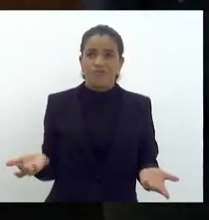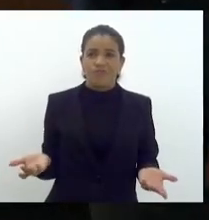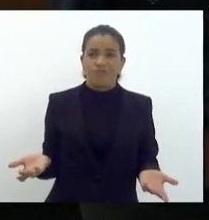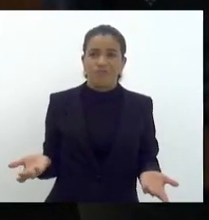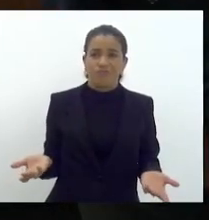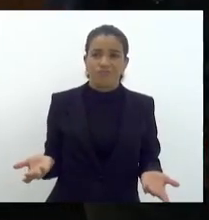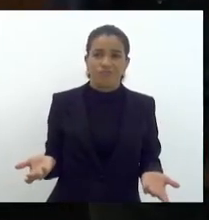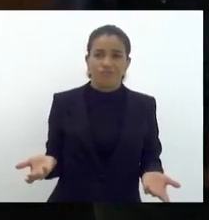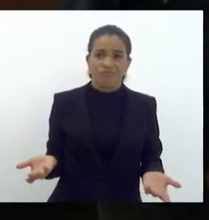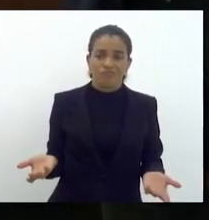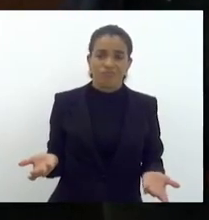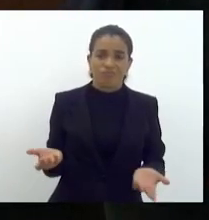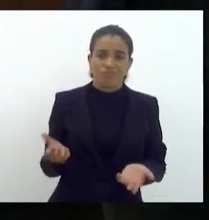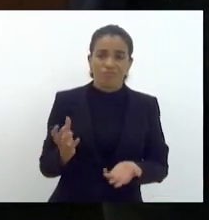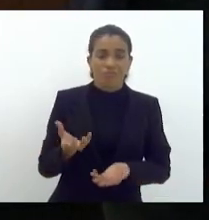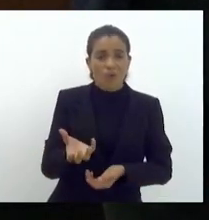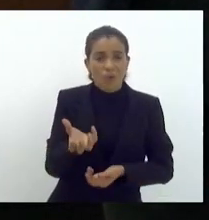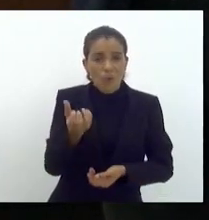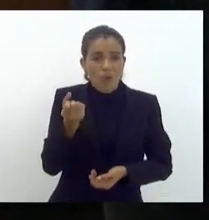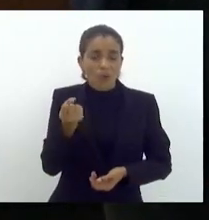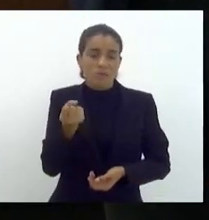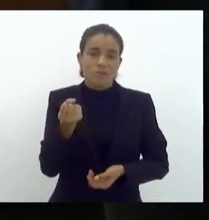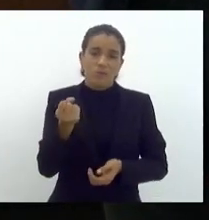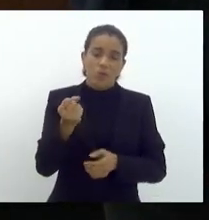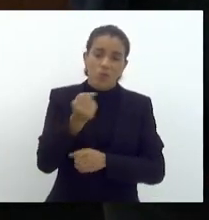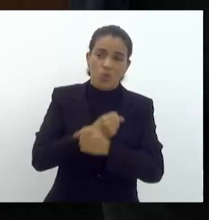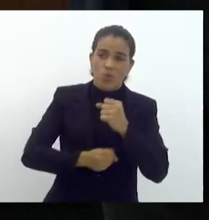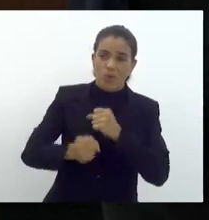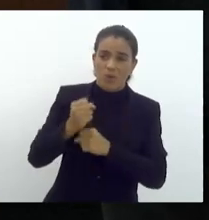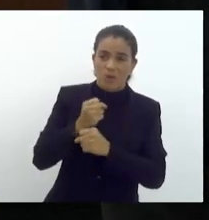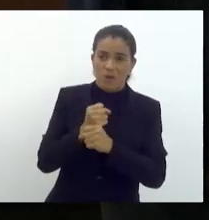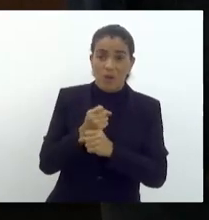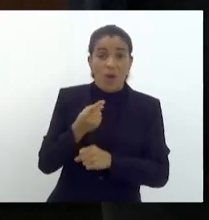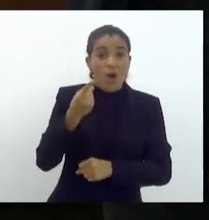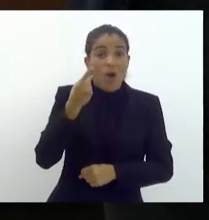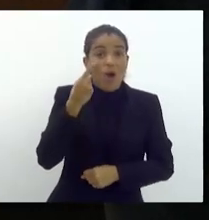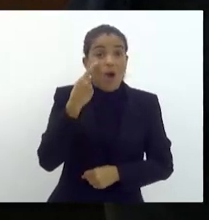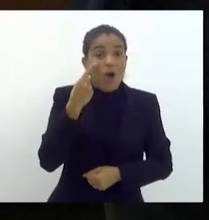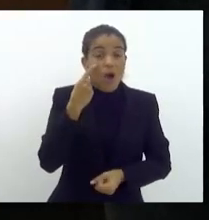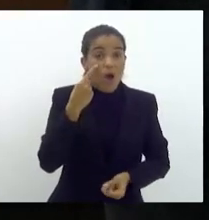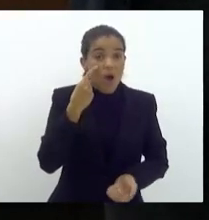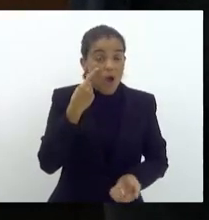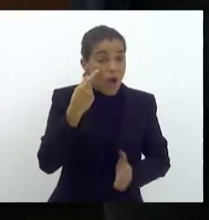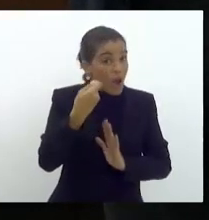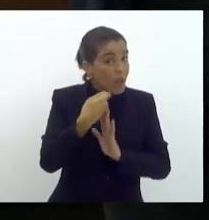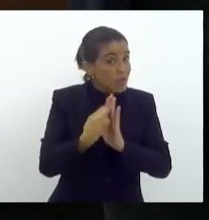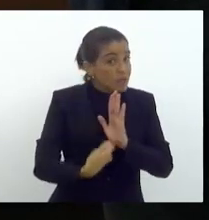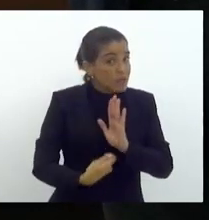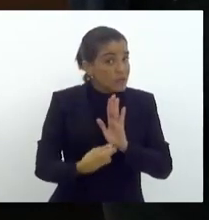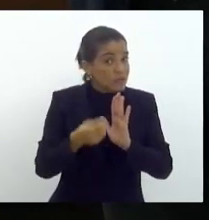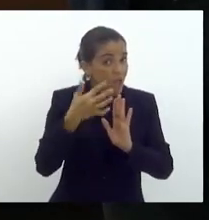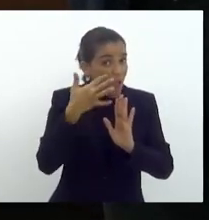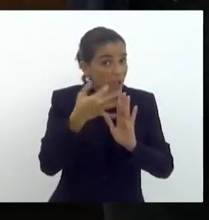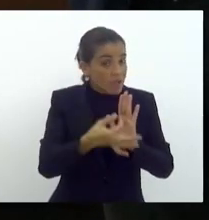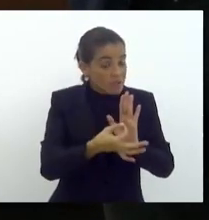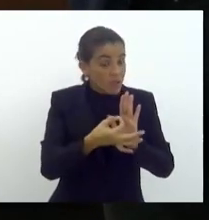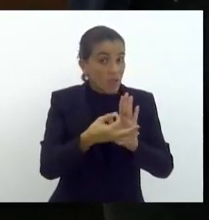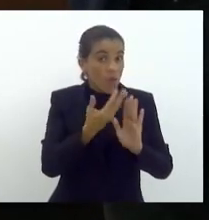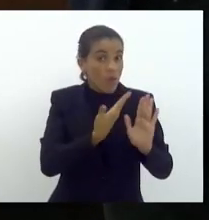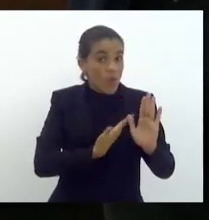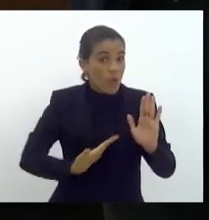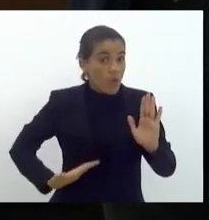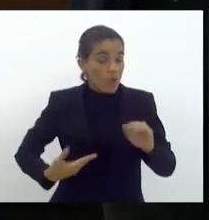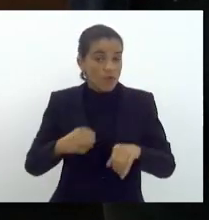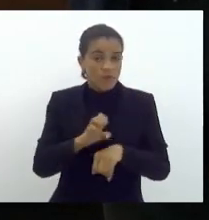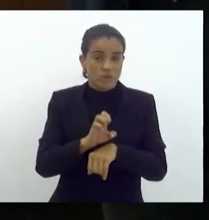recebido no ano anterior olha como é que veio a redação o Governo